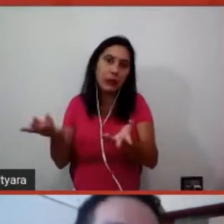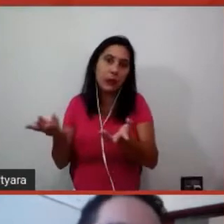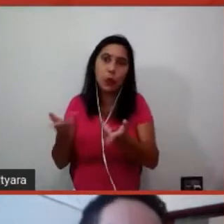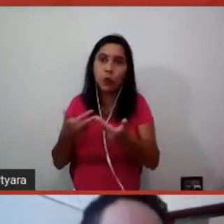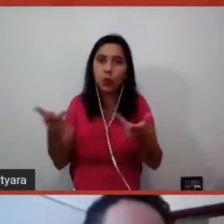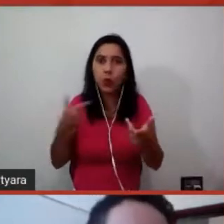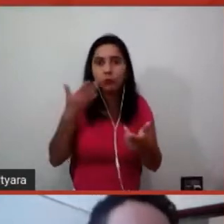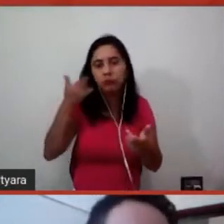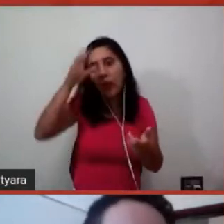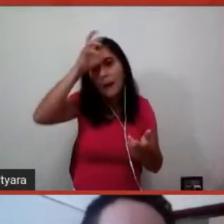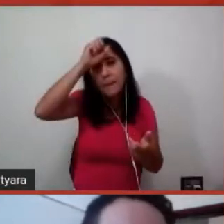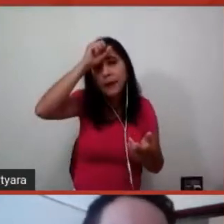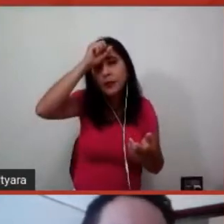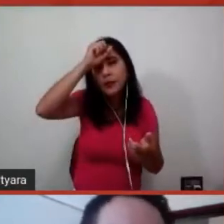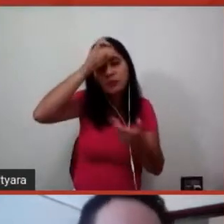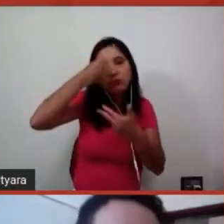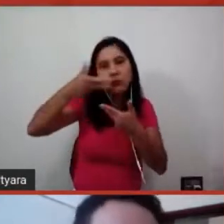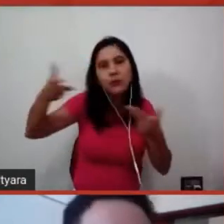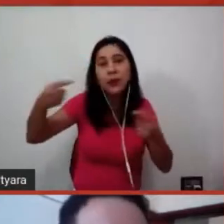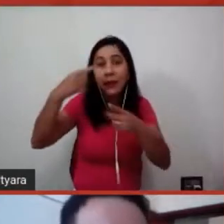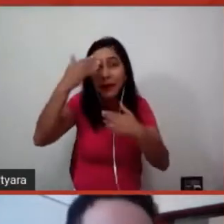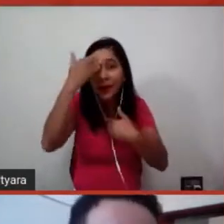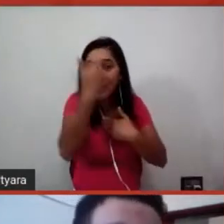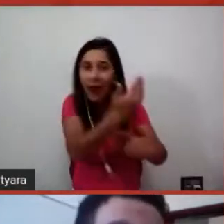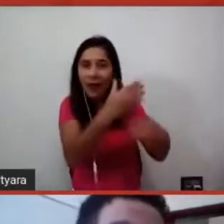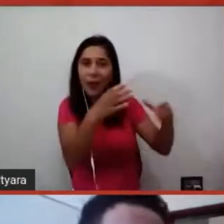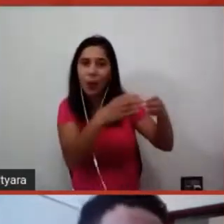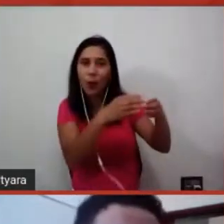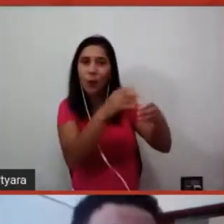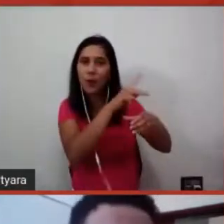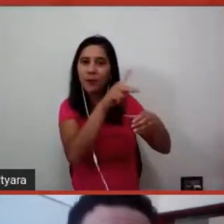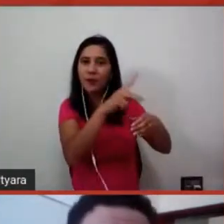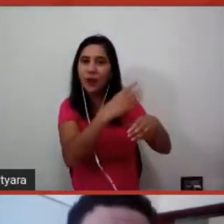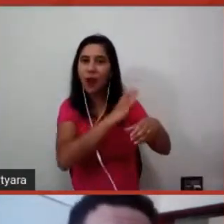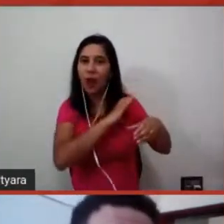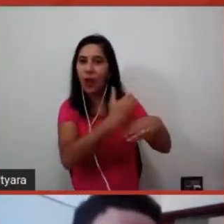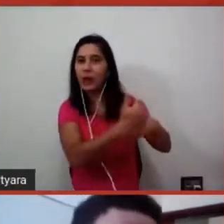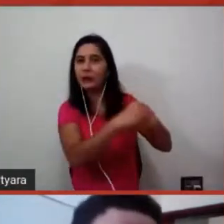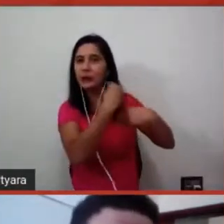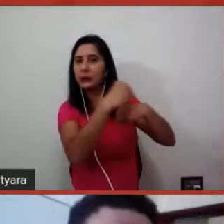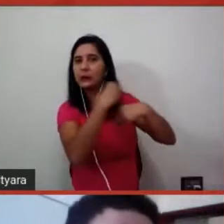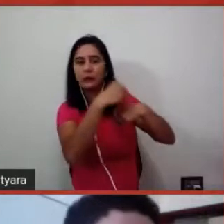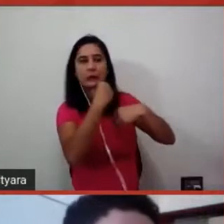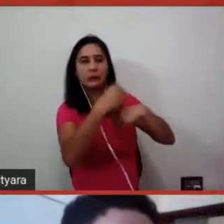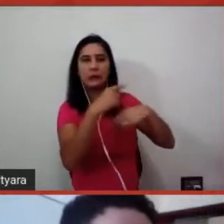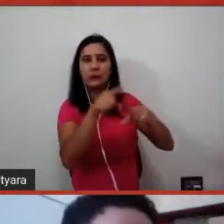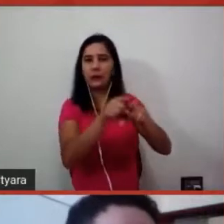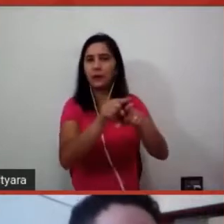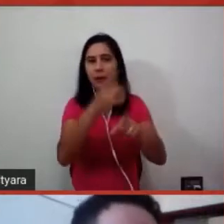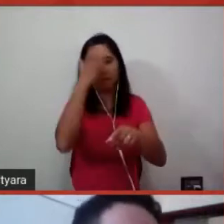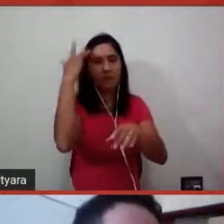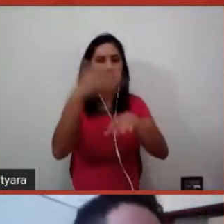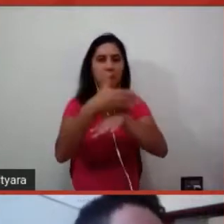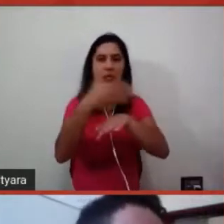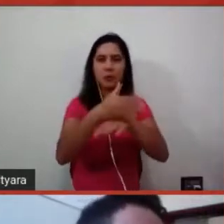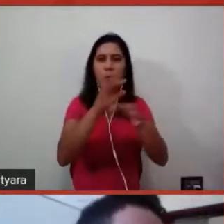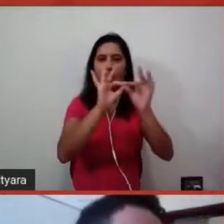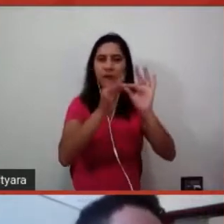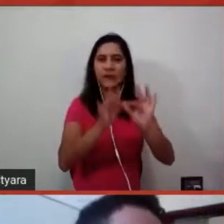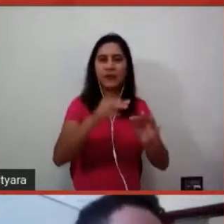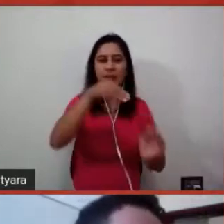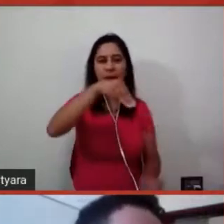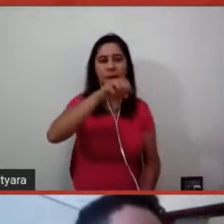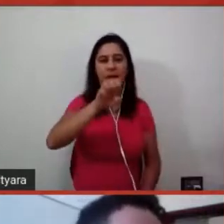tudo que eu consegui aprender foi graças aos colegas desse grupo, obviamente todos os participantes das oficinas do Meta, em que nós nos